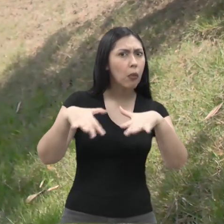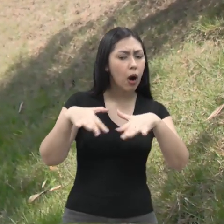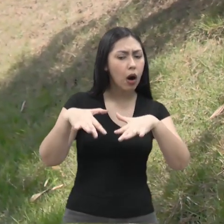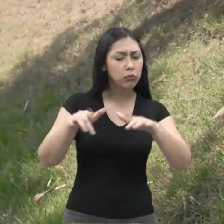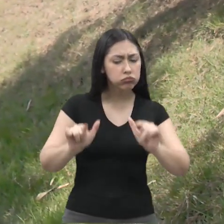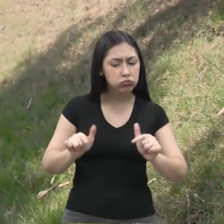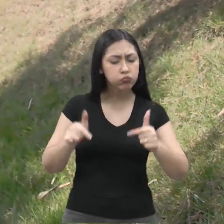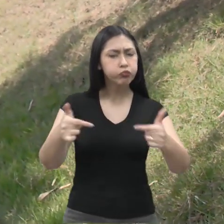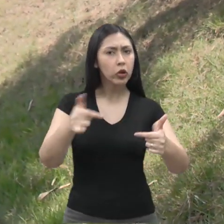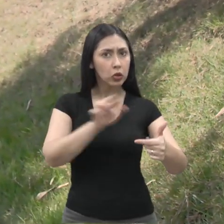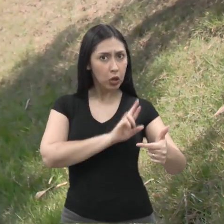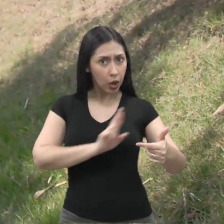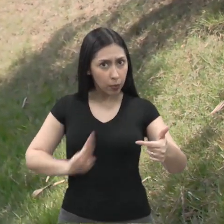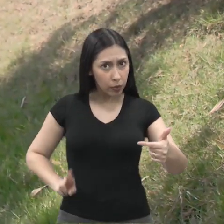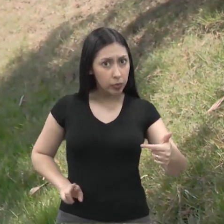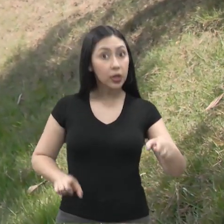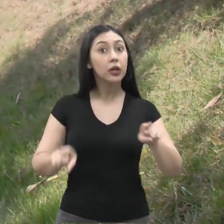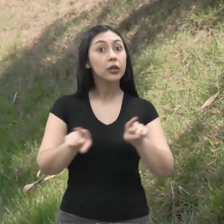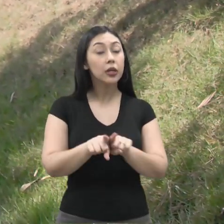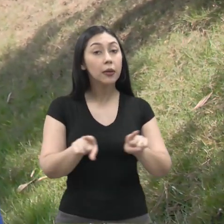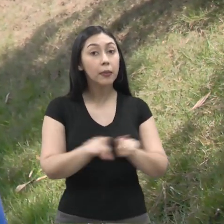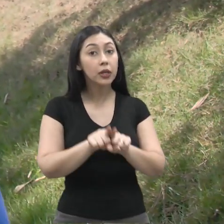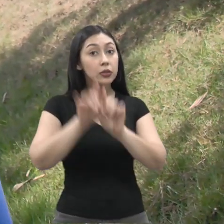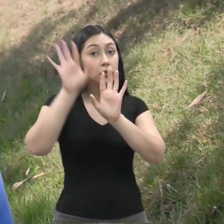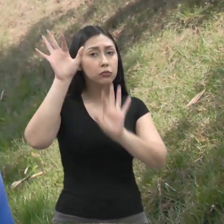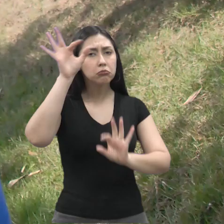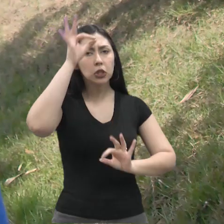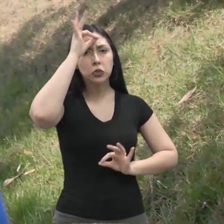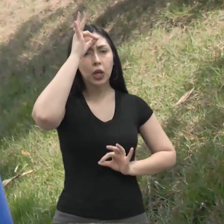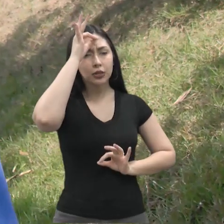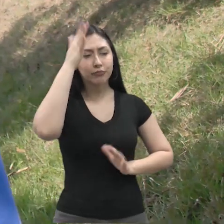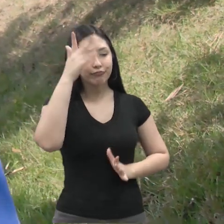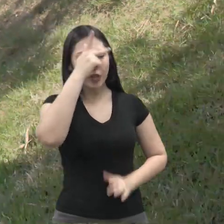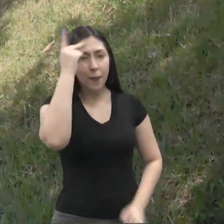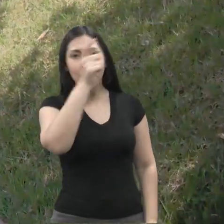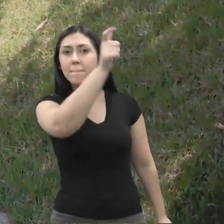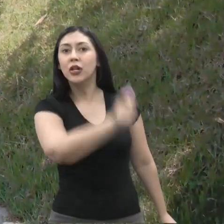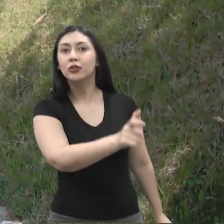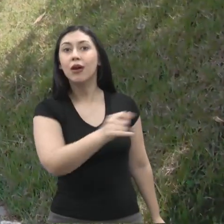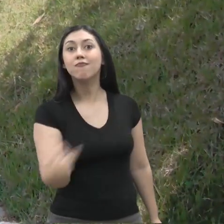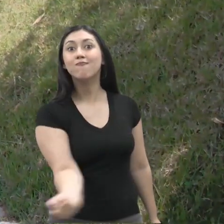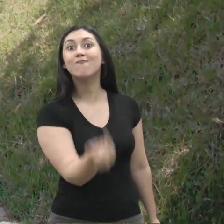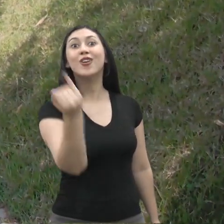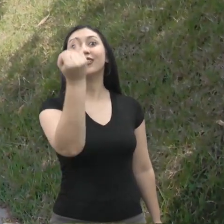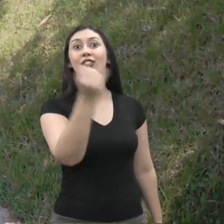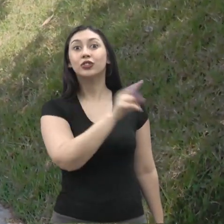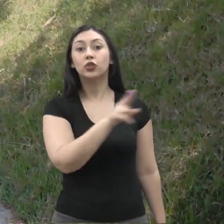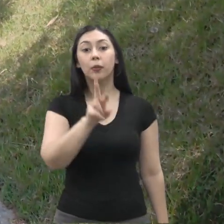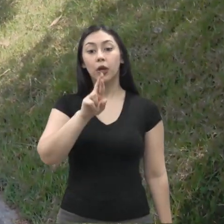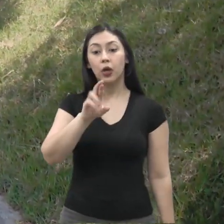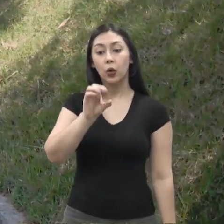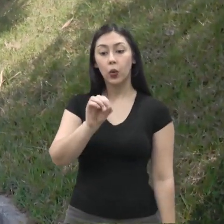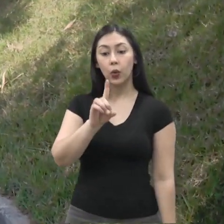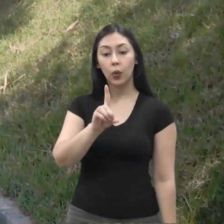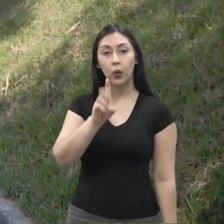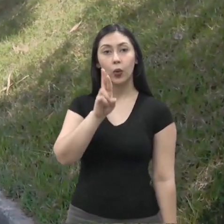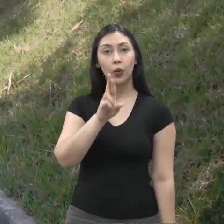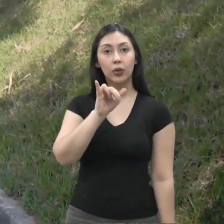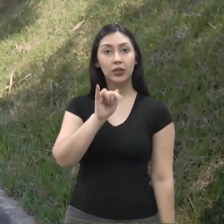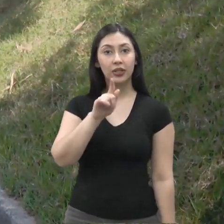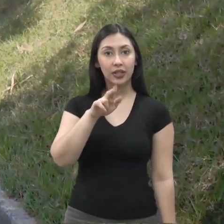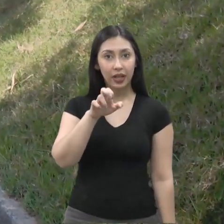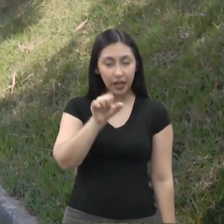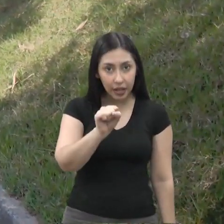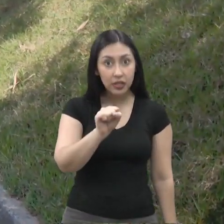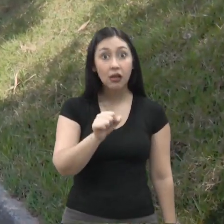que ocorreu no século XVIII aqui na região e também sobre um personagem muito conhecido, Rodrigues Alves. Ele que